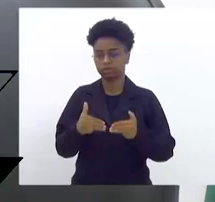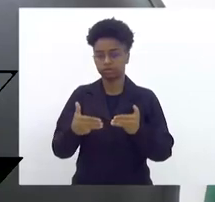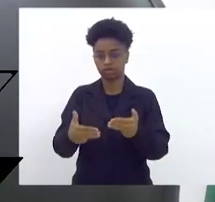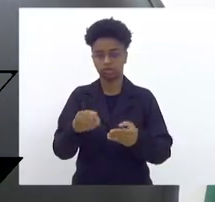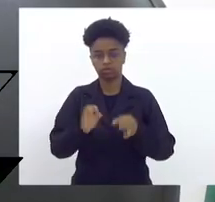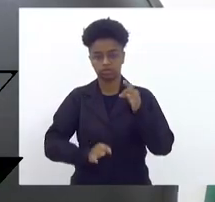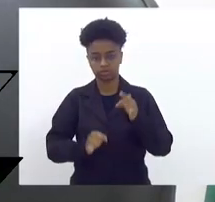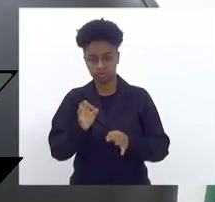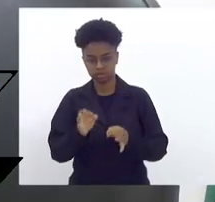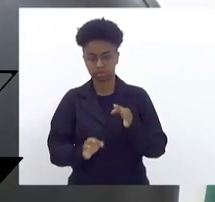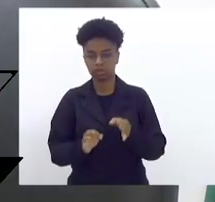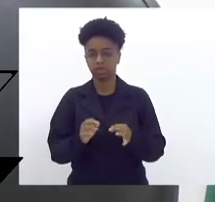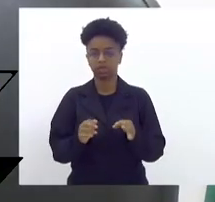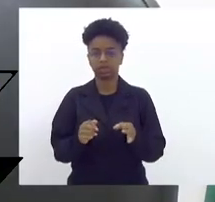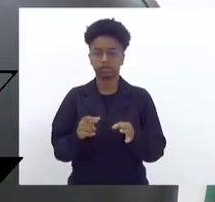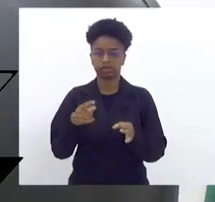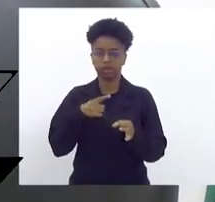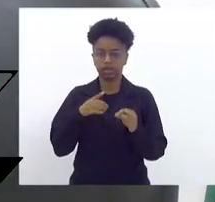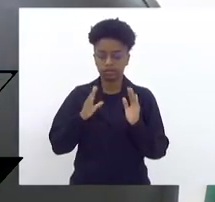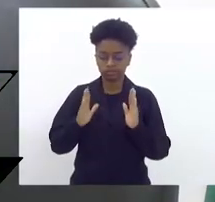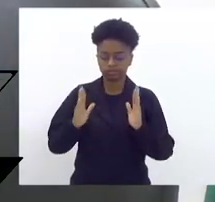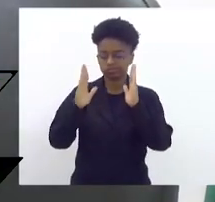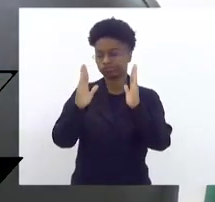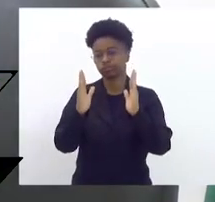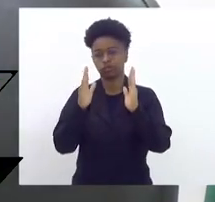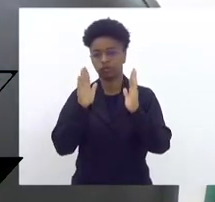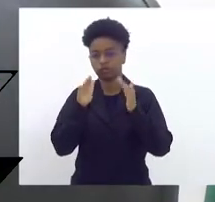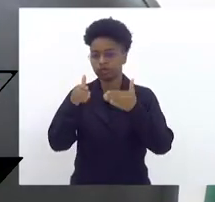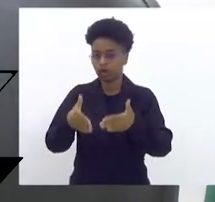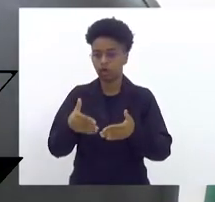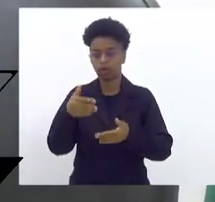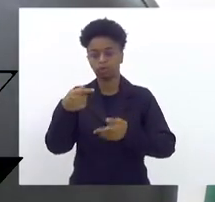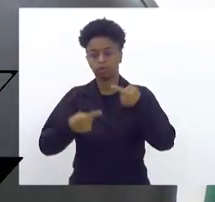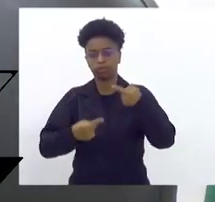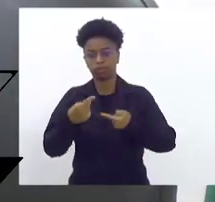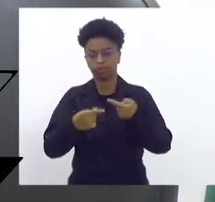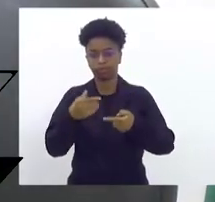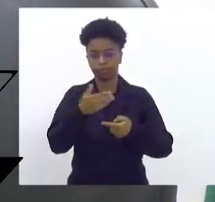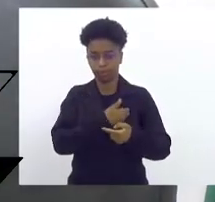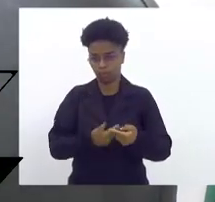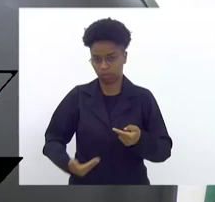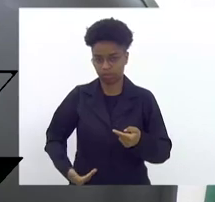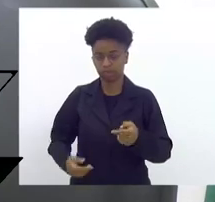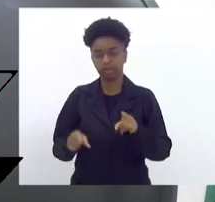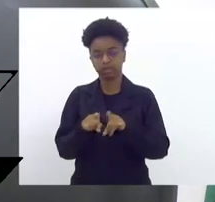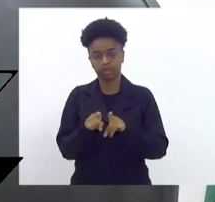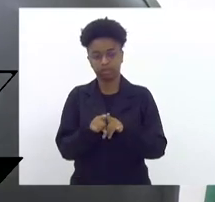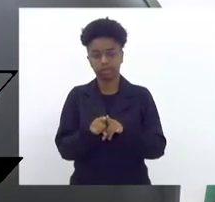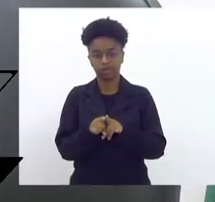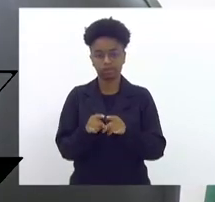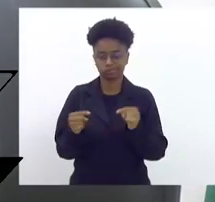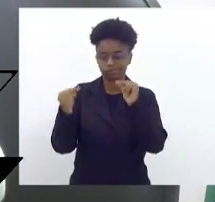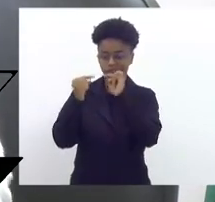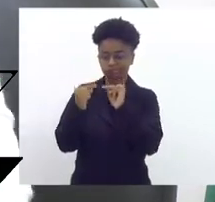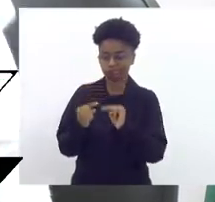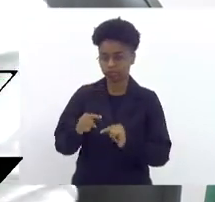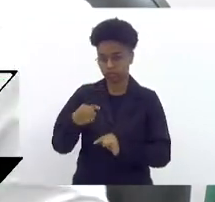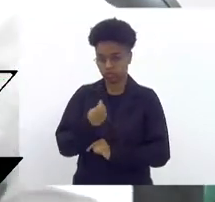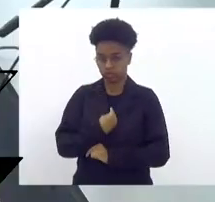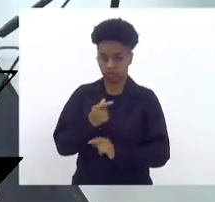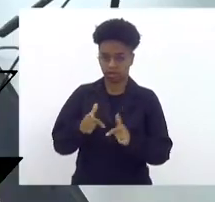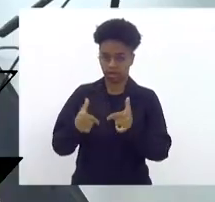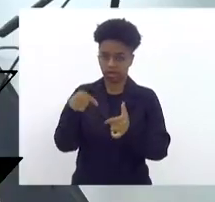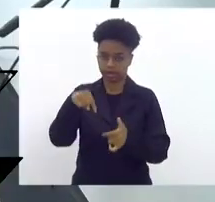Justiça com esse recorte aí das políticas públicas para nascer que vai na direção daquilo que a gente está imaginando na CPM também